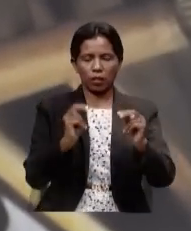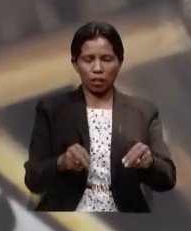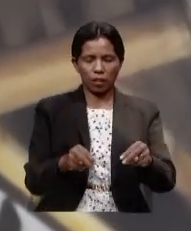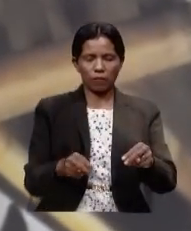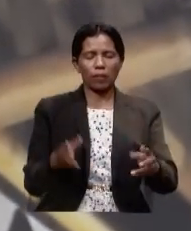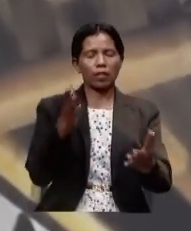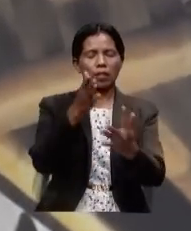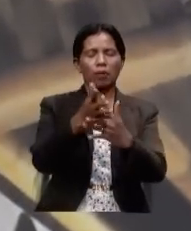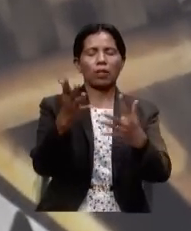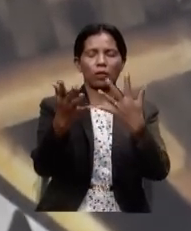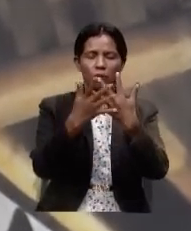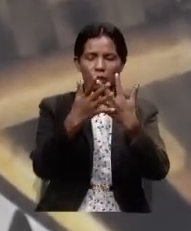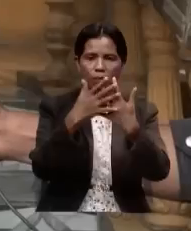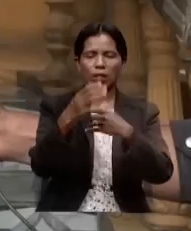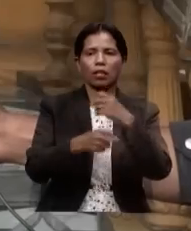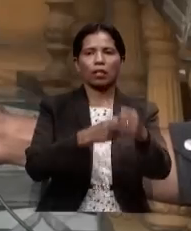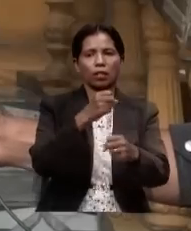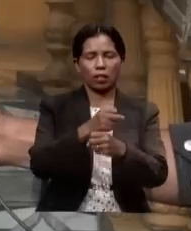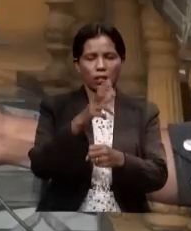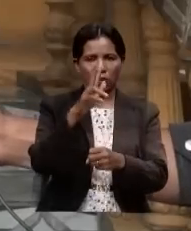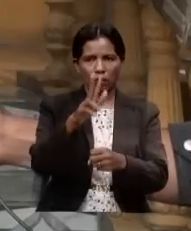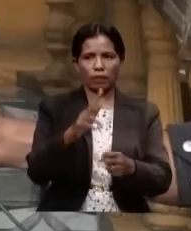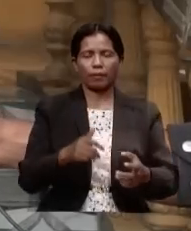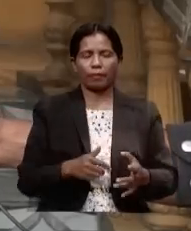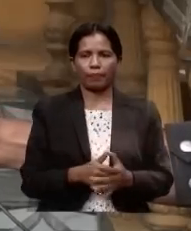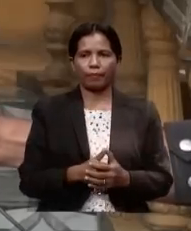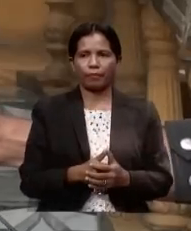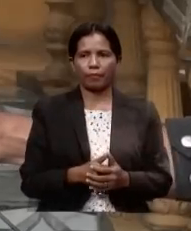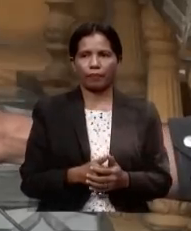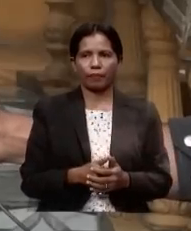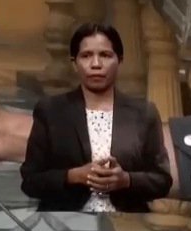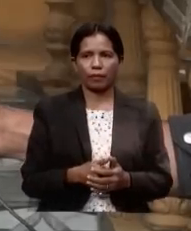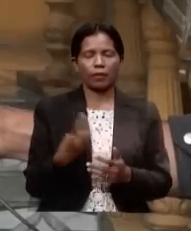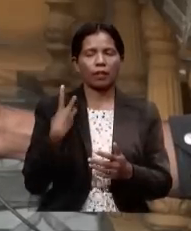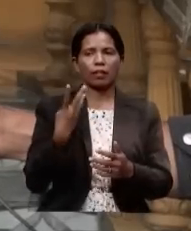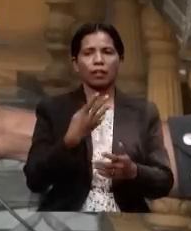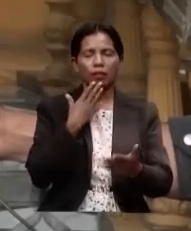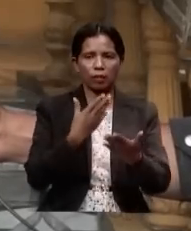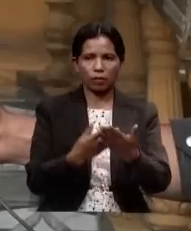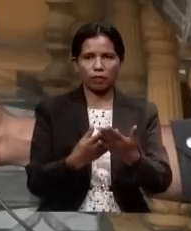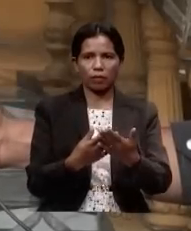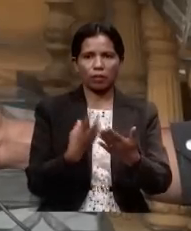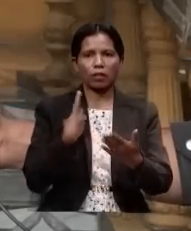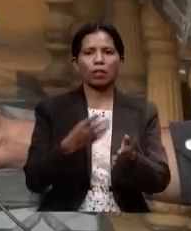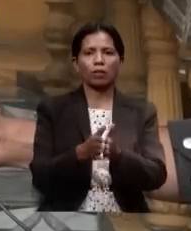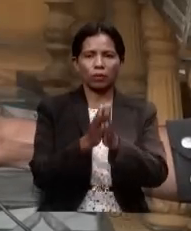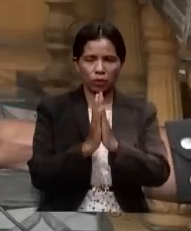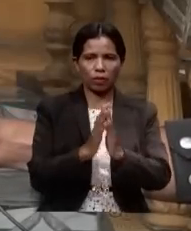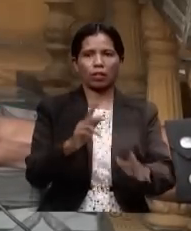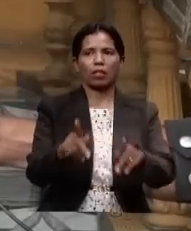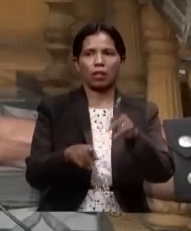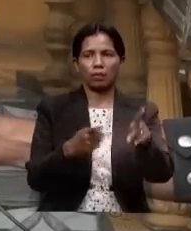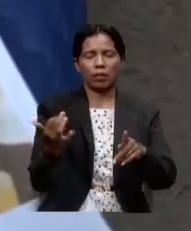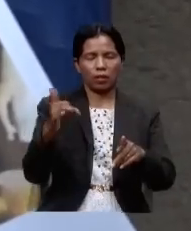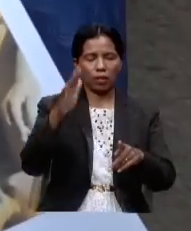tolu official justice ma explica la osan sana antau dia klu itaba confirma tok e masira nebe ma khaten